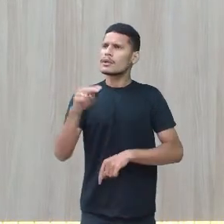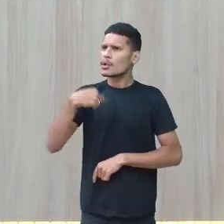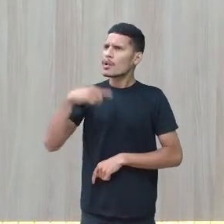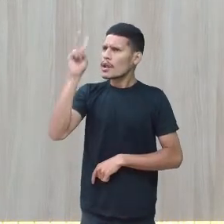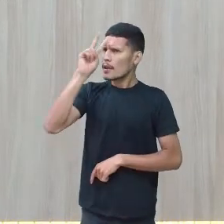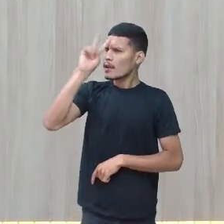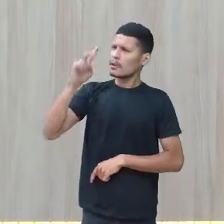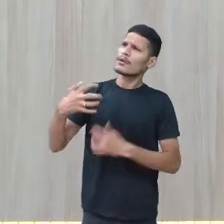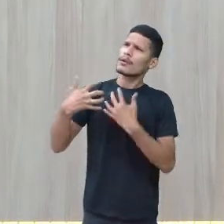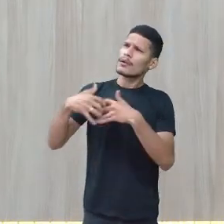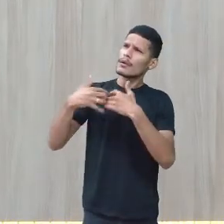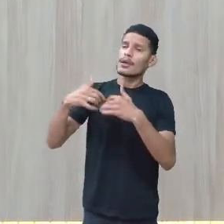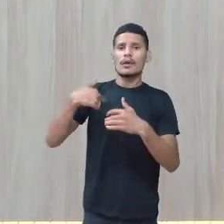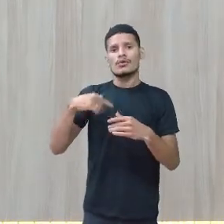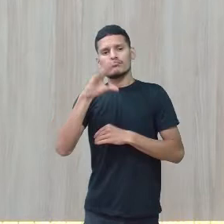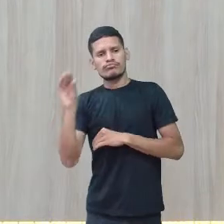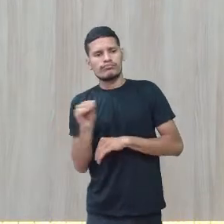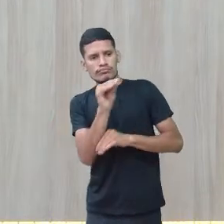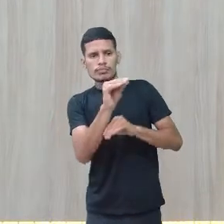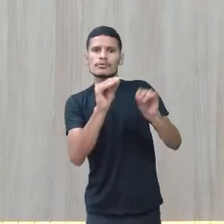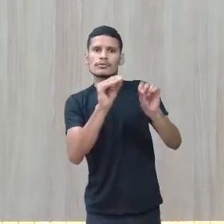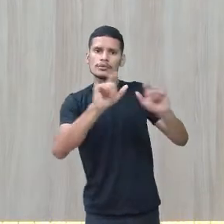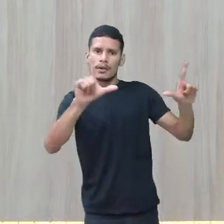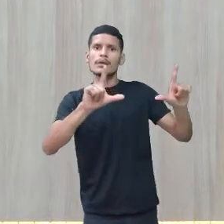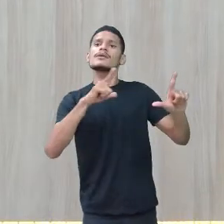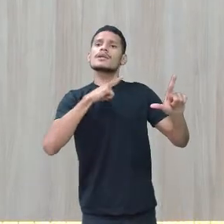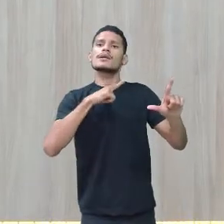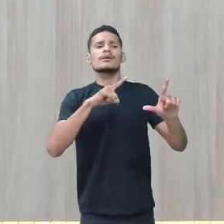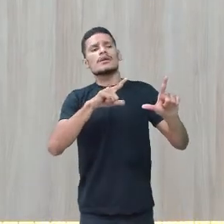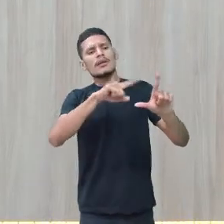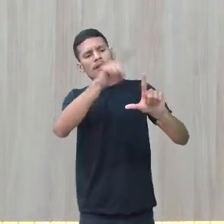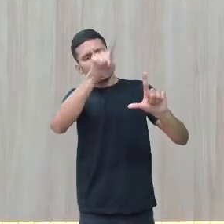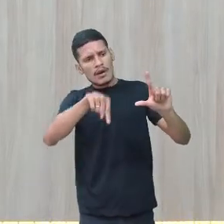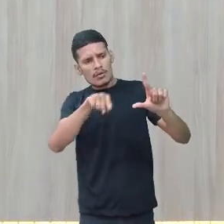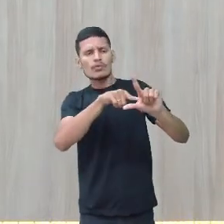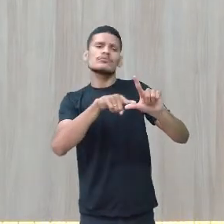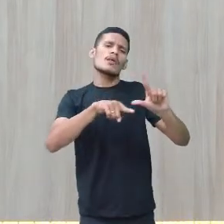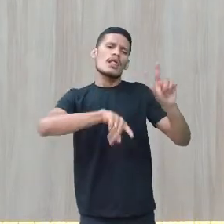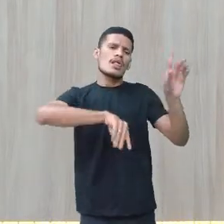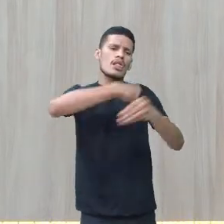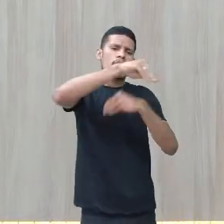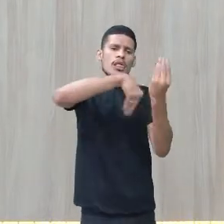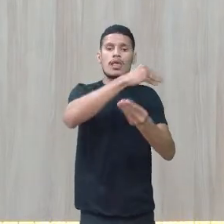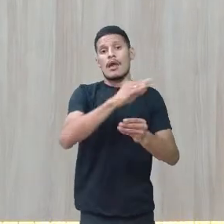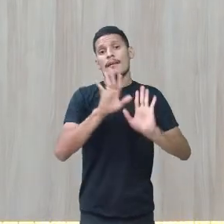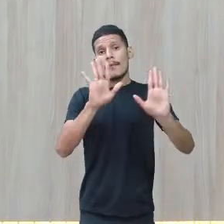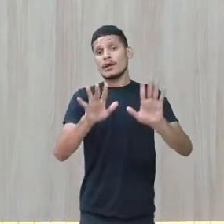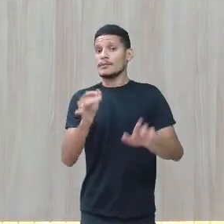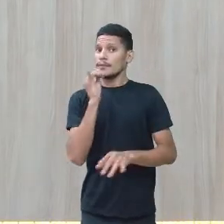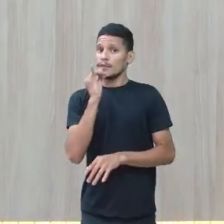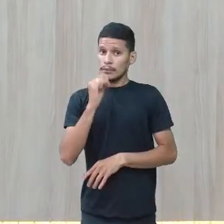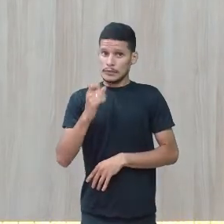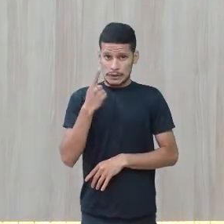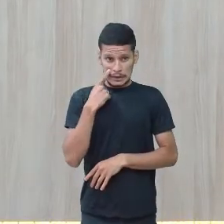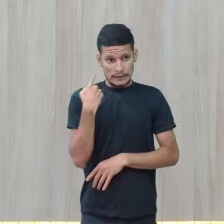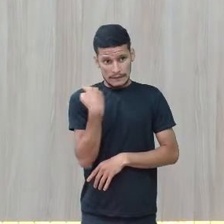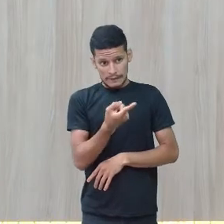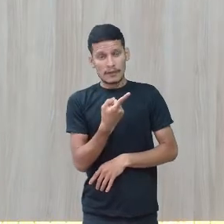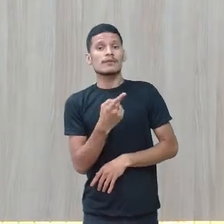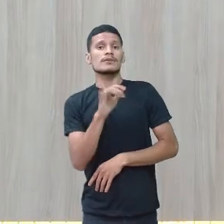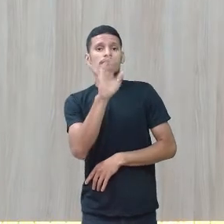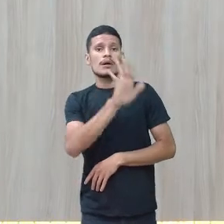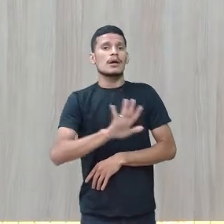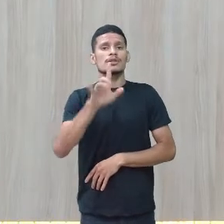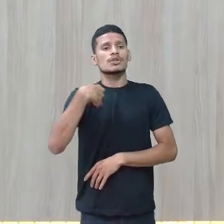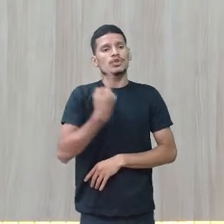eu tinha colocado no slide os triângulos todos bagunçadinhos, né? No sentido de que, quando a gente vê uma figura, a gente